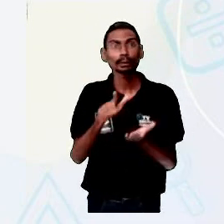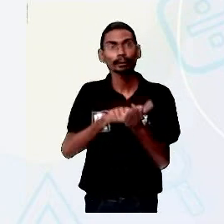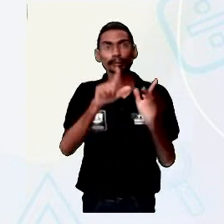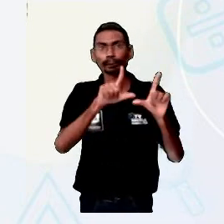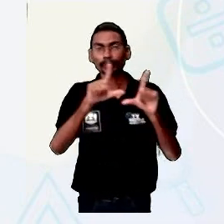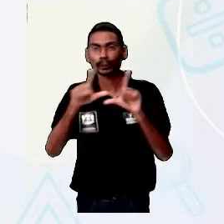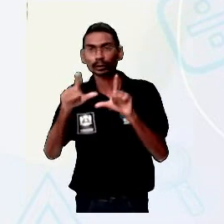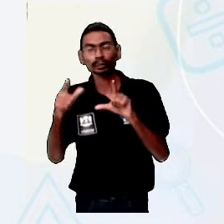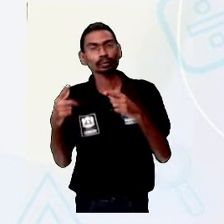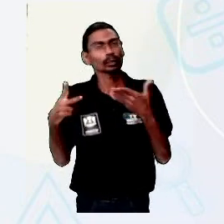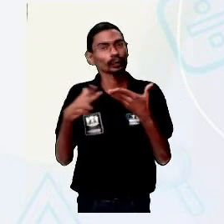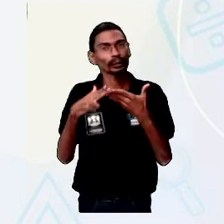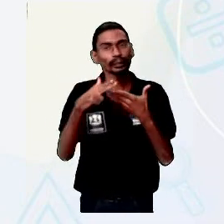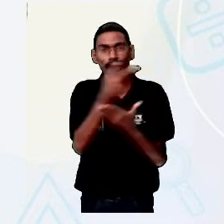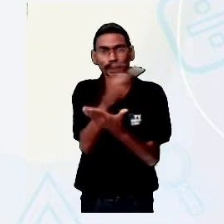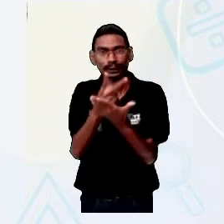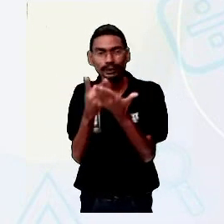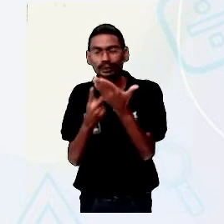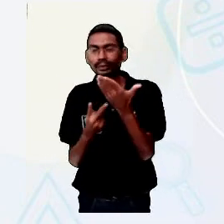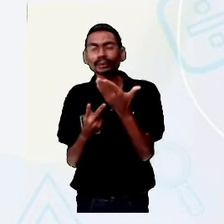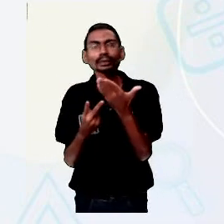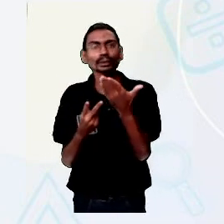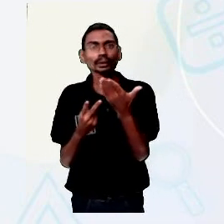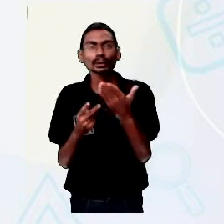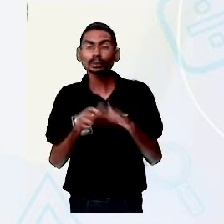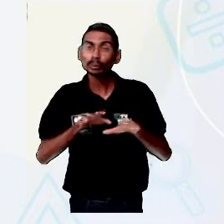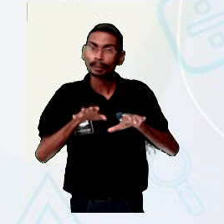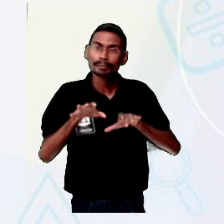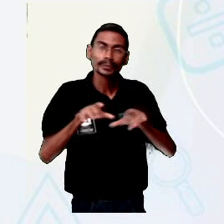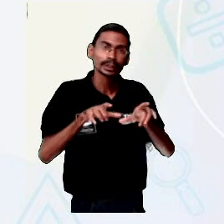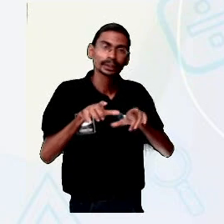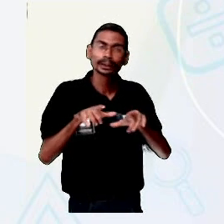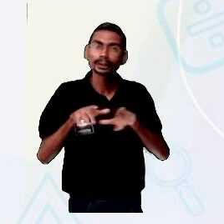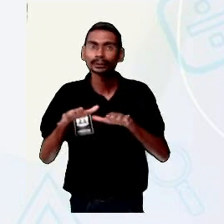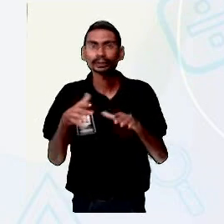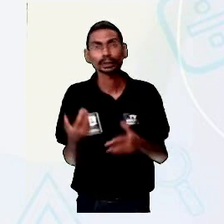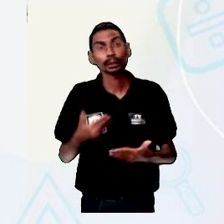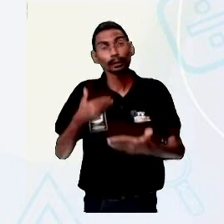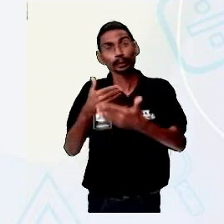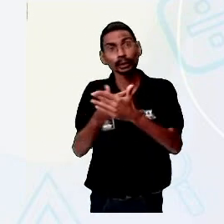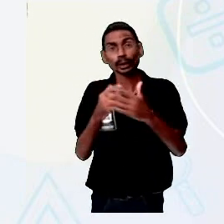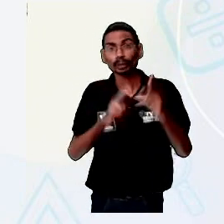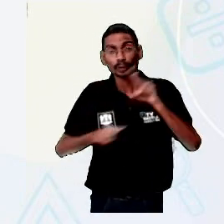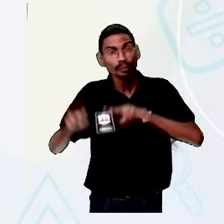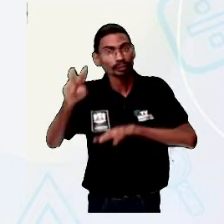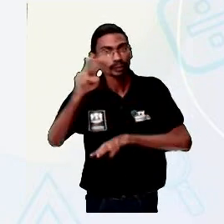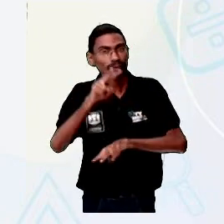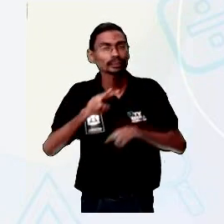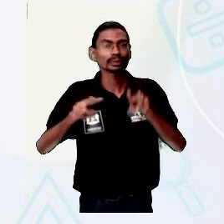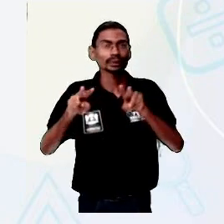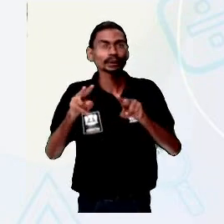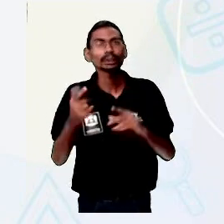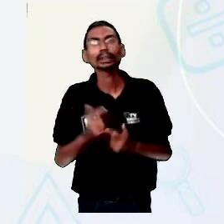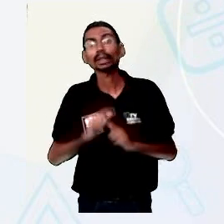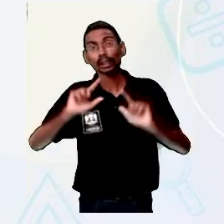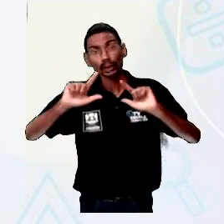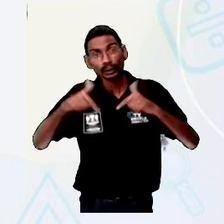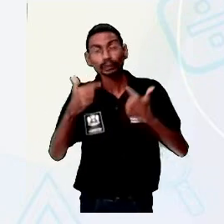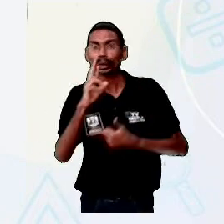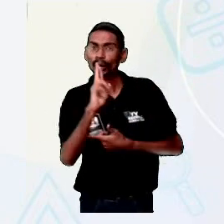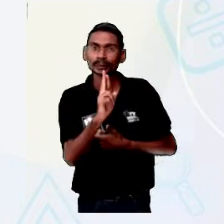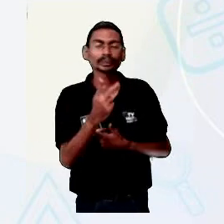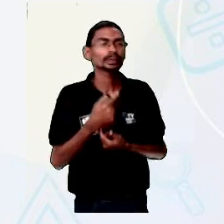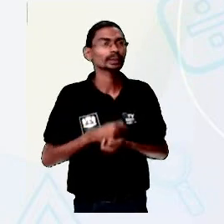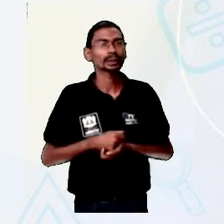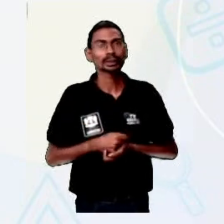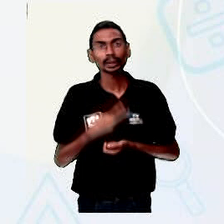desenhar e recortar para poder mexer a posição desses cartões. E na próxima aula a gente vai verificar a resposta desse desafio. Com esses